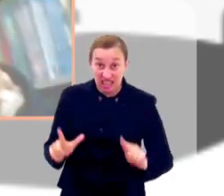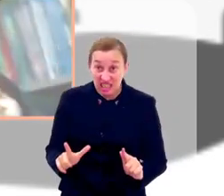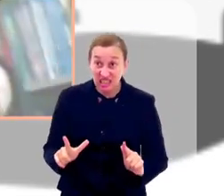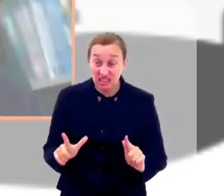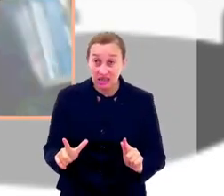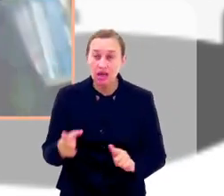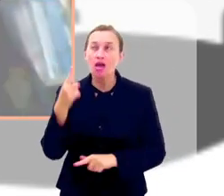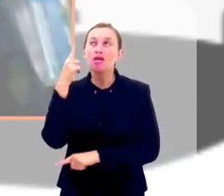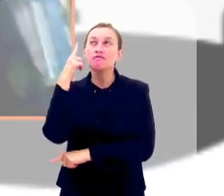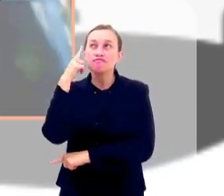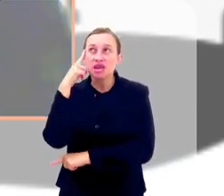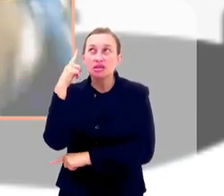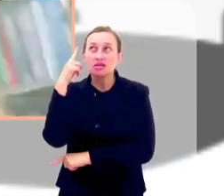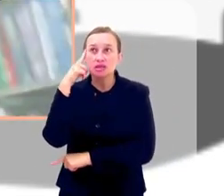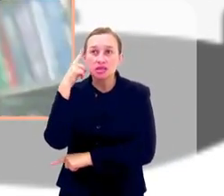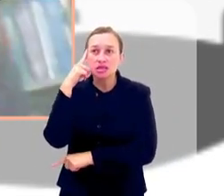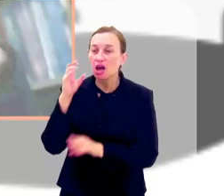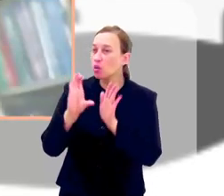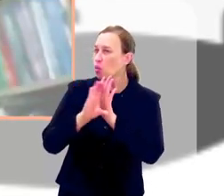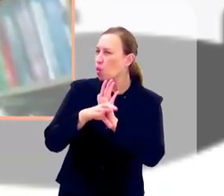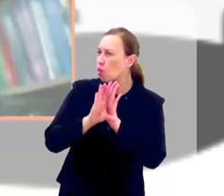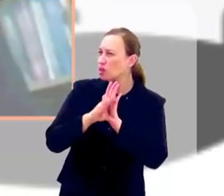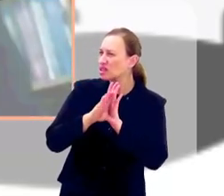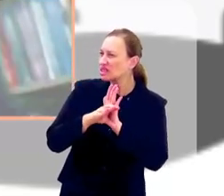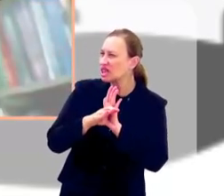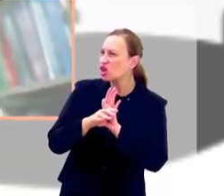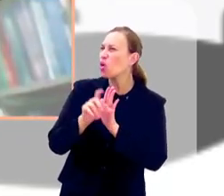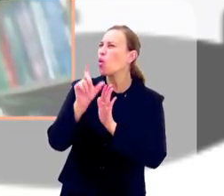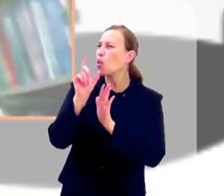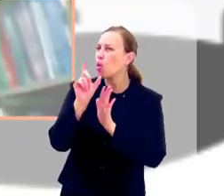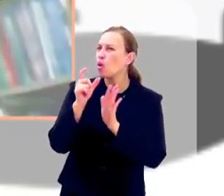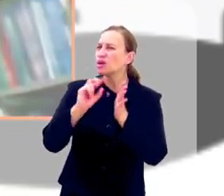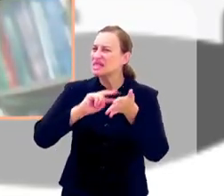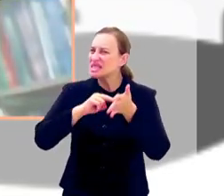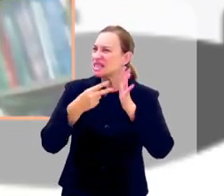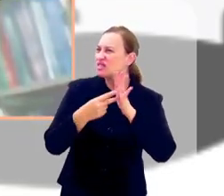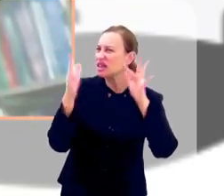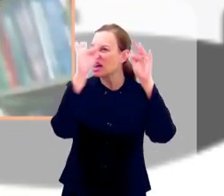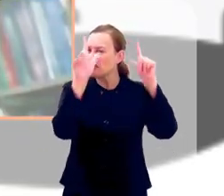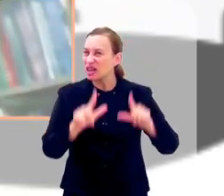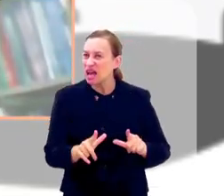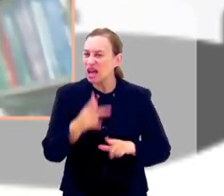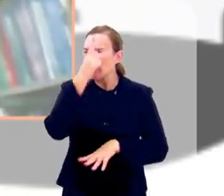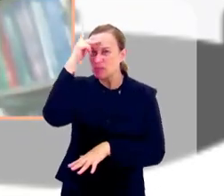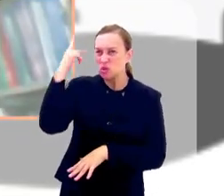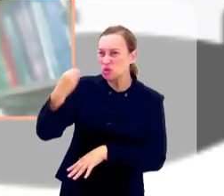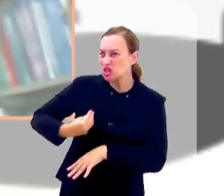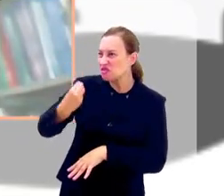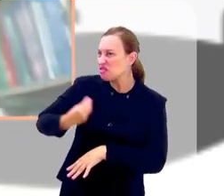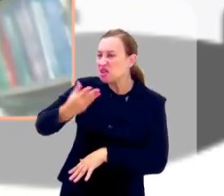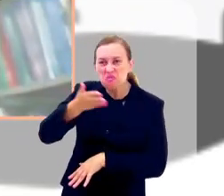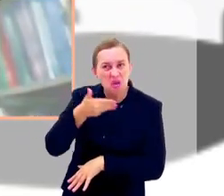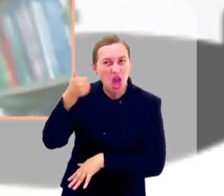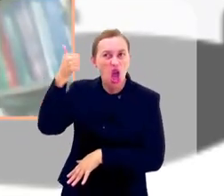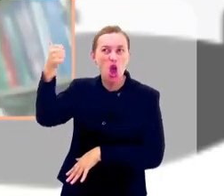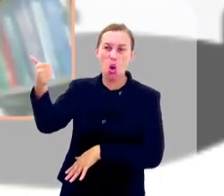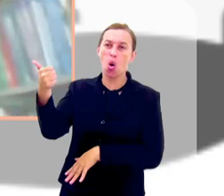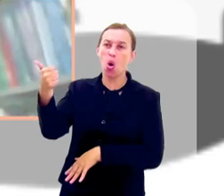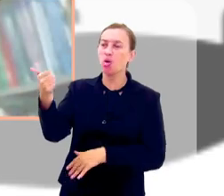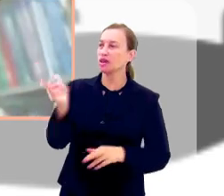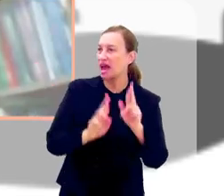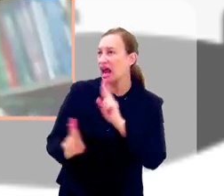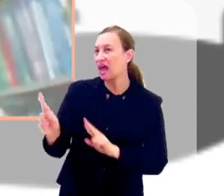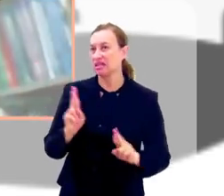felizes e repensaram seus conceitos de felicidade, aquelas pessoas que viveram